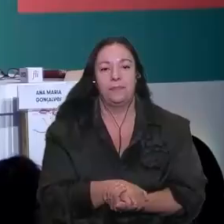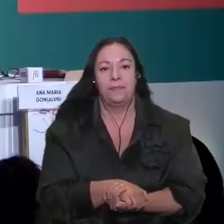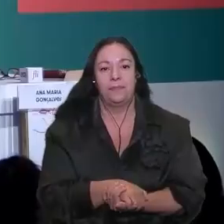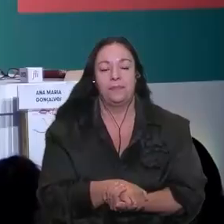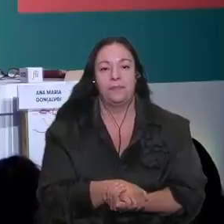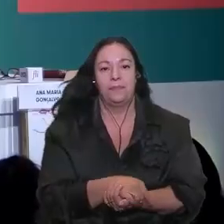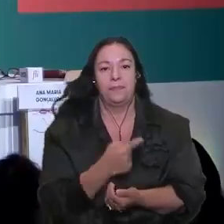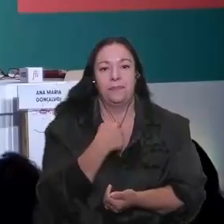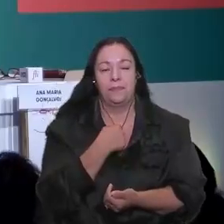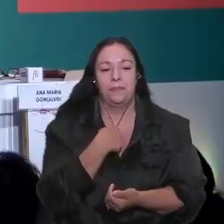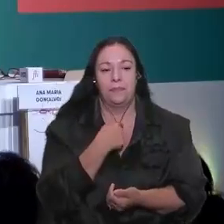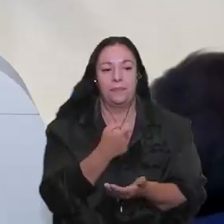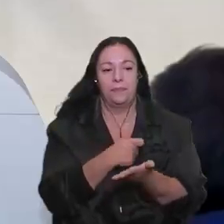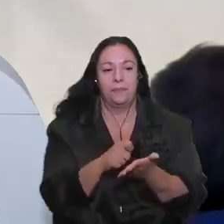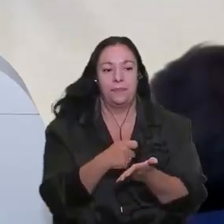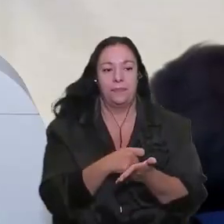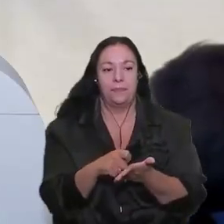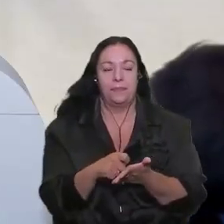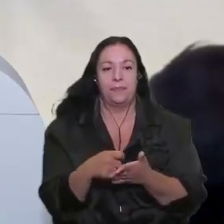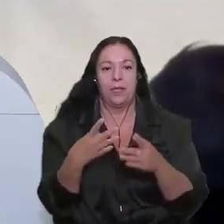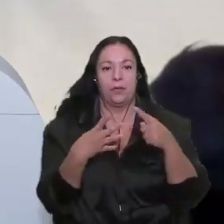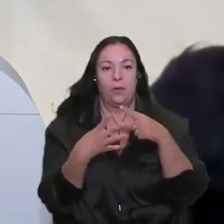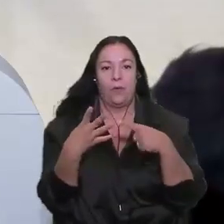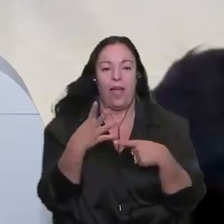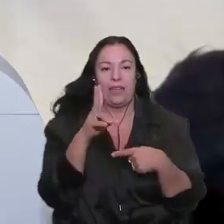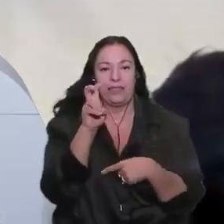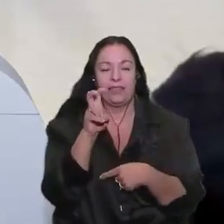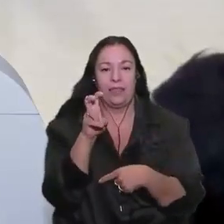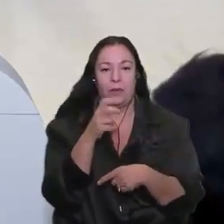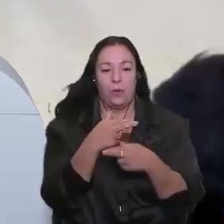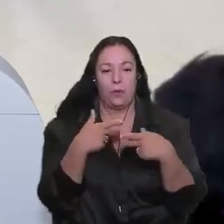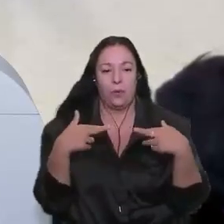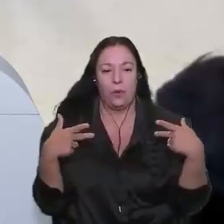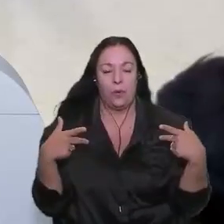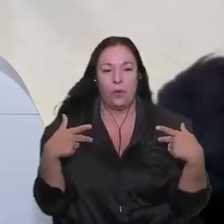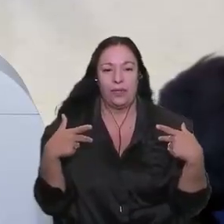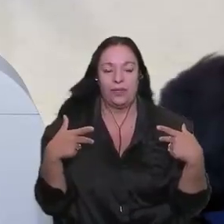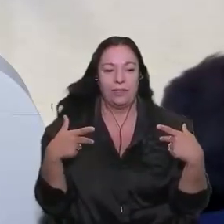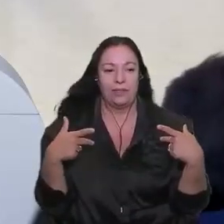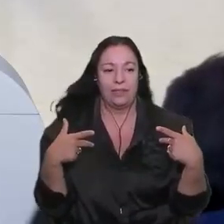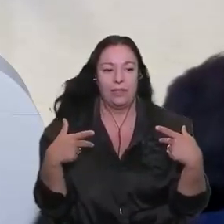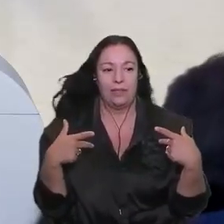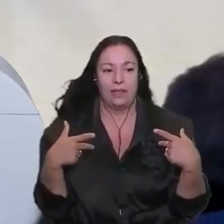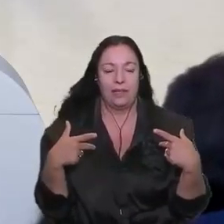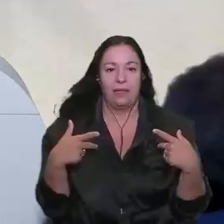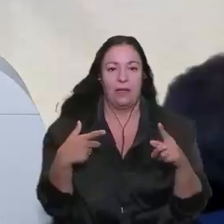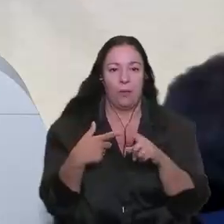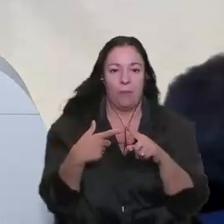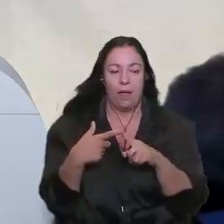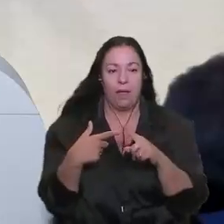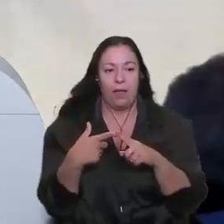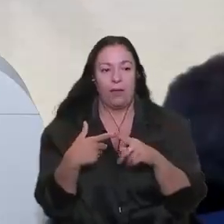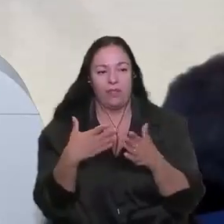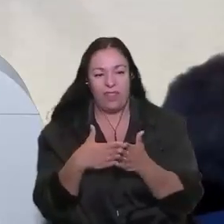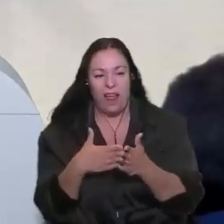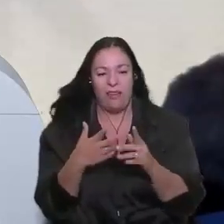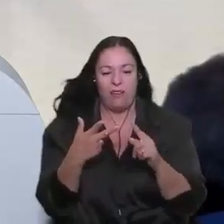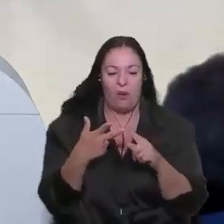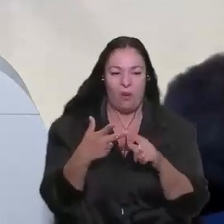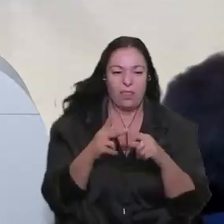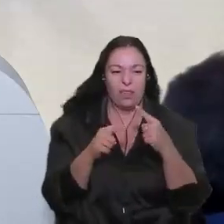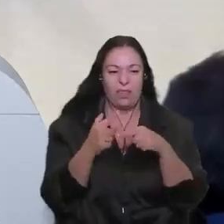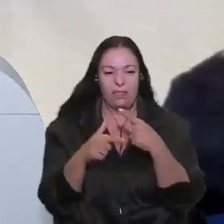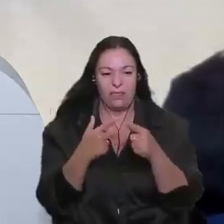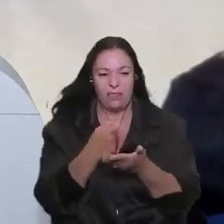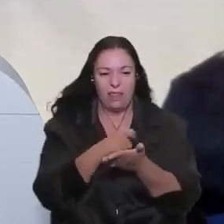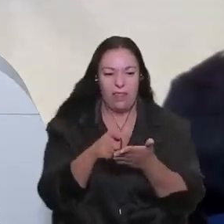Geralmente eu estou escrevendo 4 ou 5 coisas ao mesmo tempo, porque uma coisa trava e eu parto para outra, e trava, eu vou para